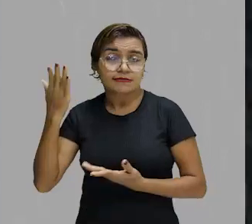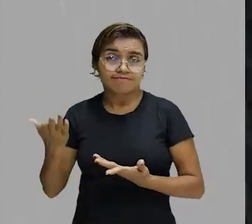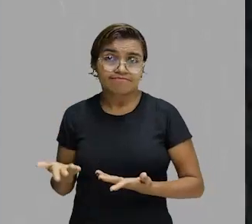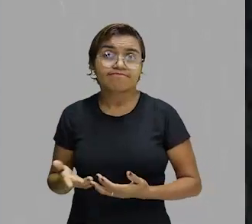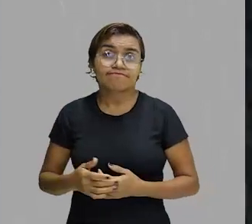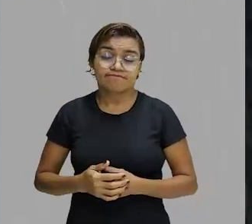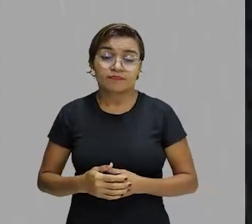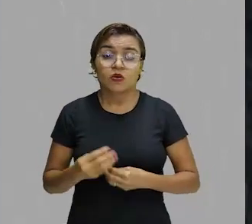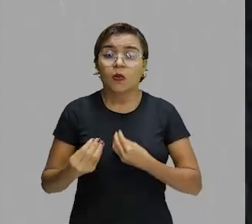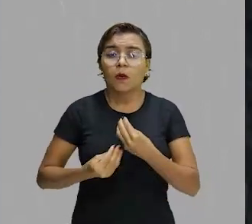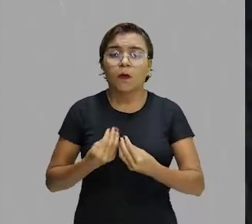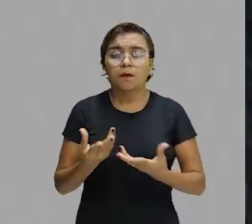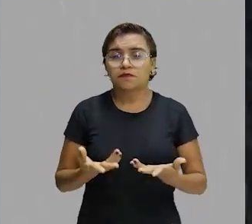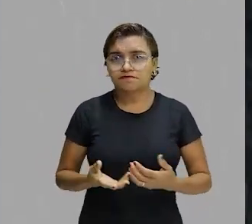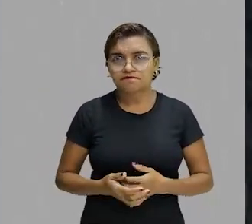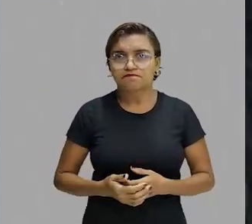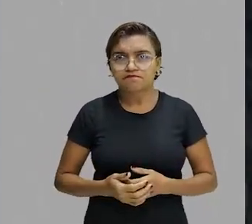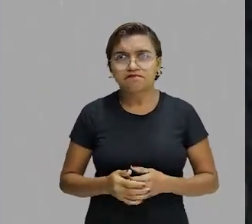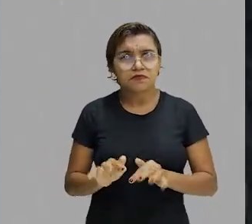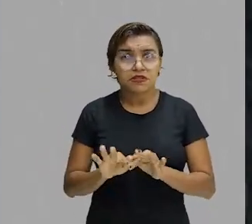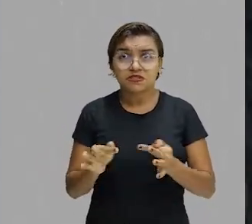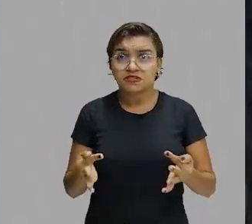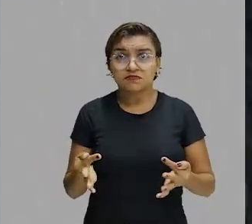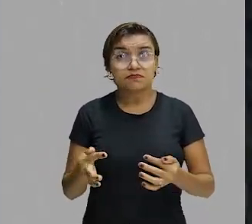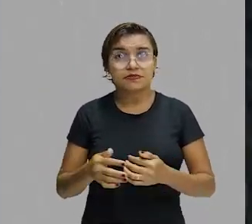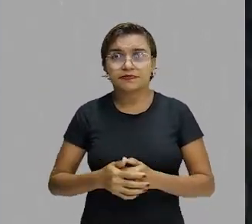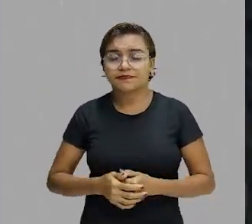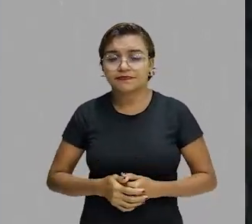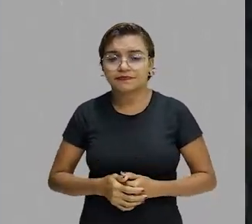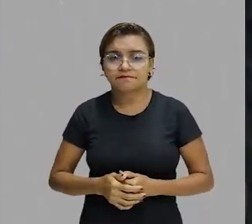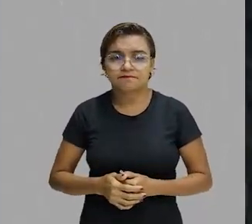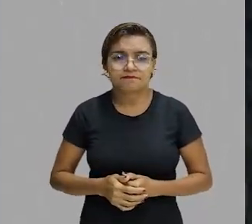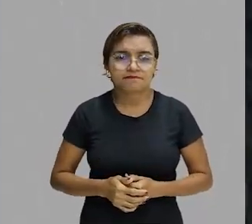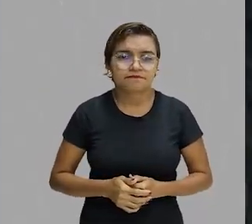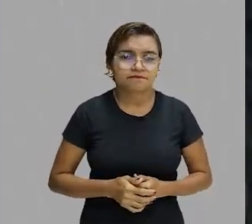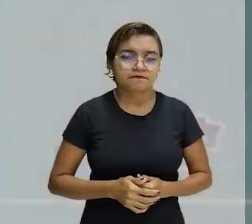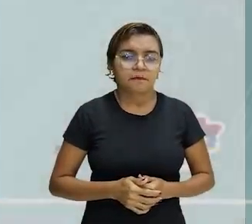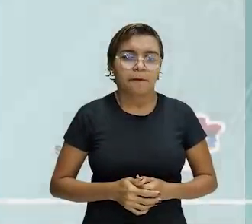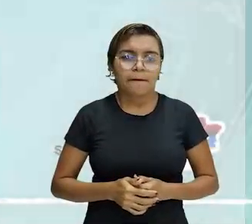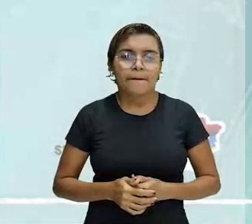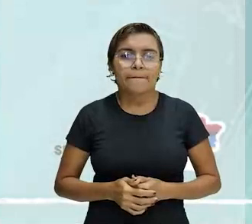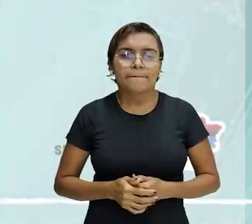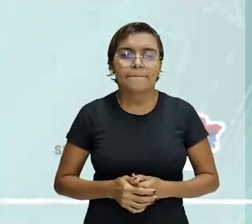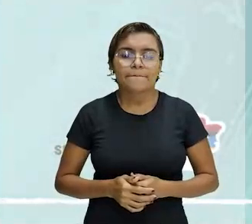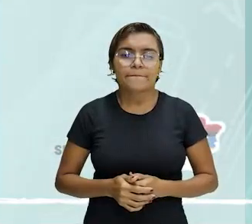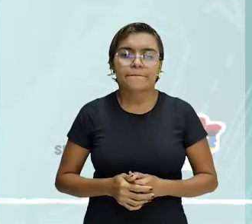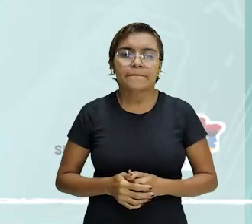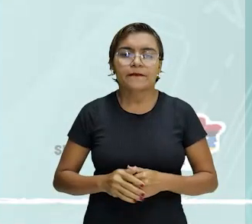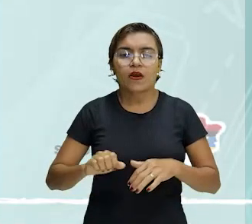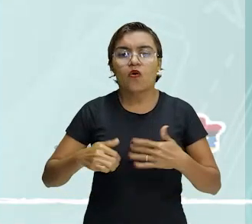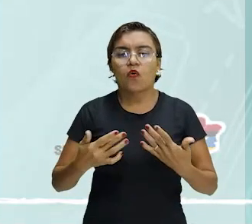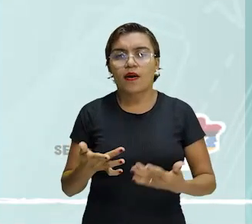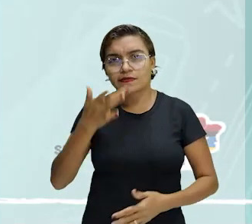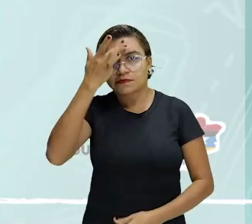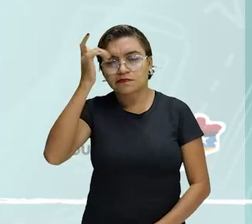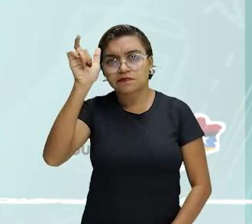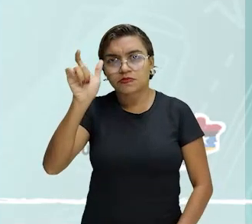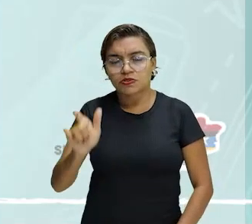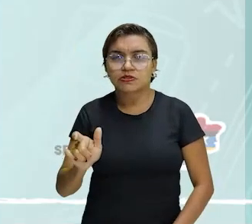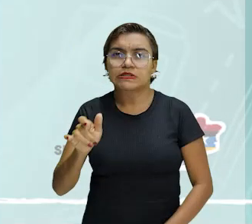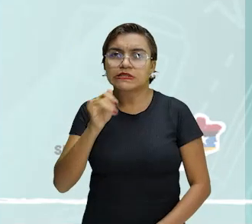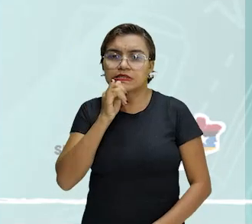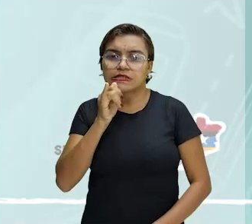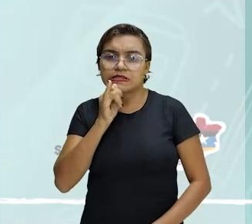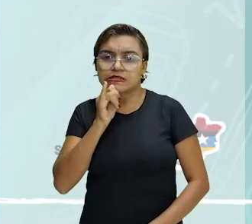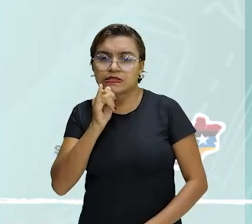Se não fizer, está morto. Pronto. Simples, entendeu? Foi prático. Né? Quais são os personagens de temas? Personagens